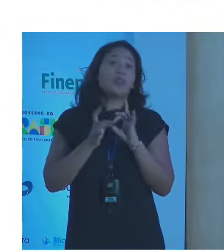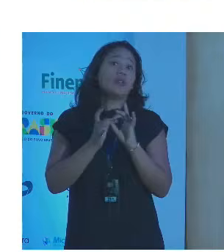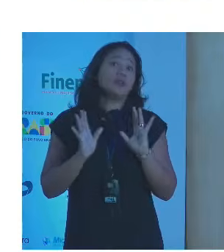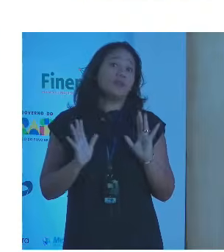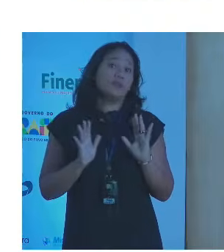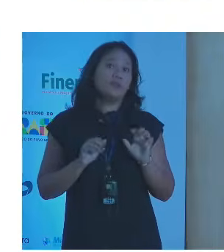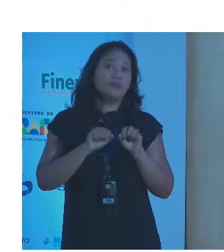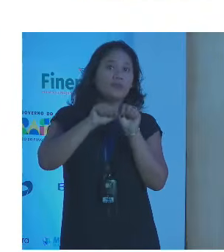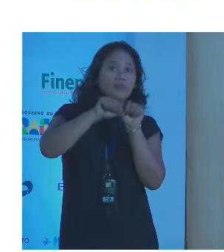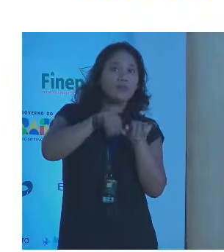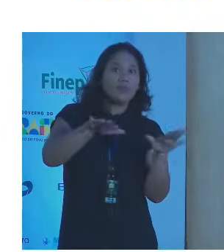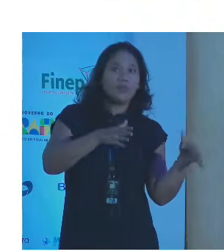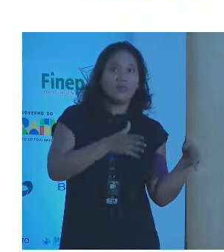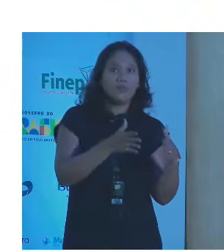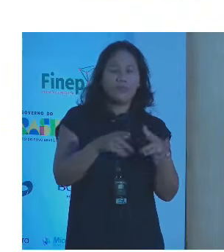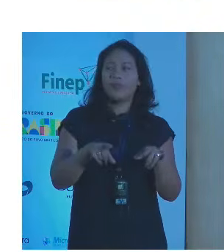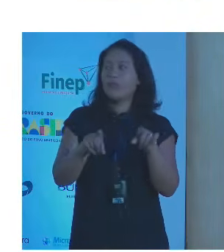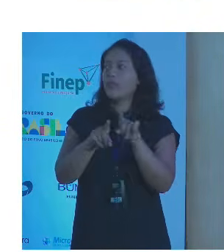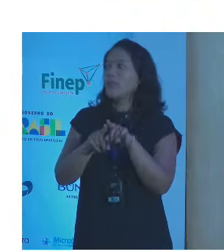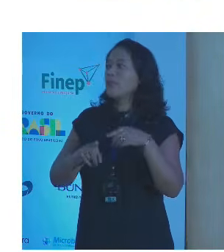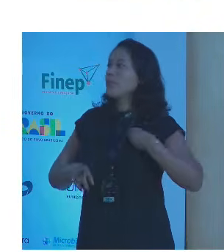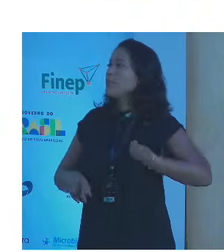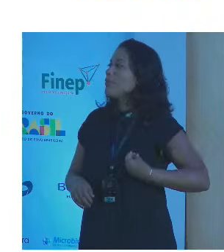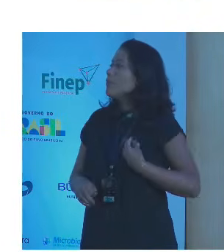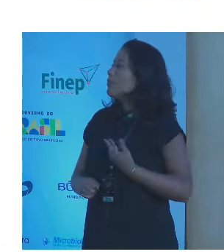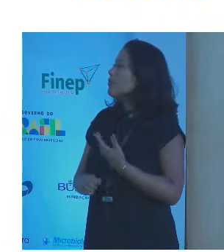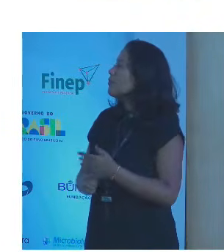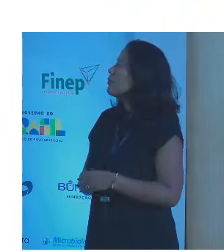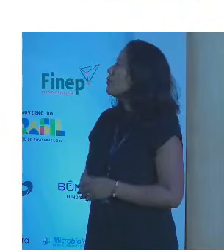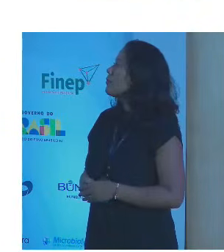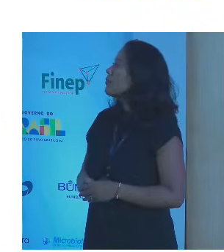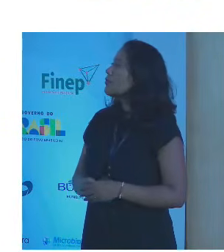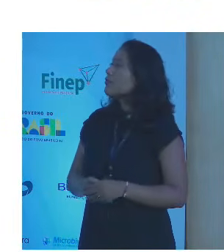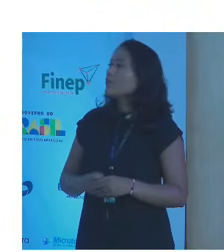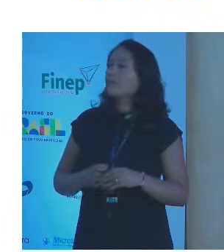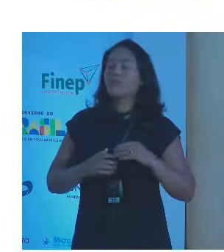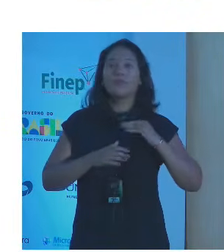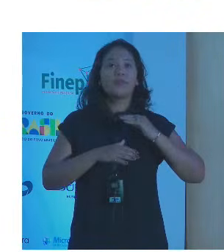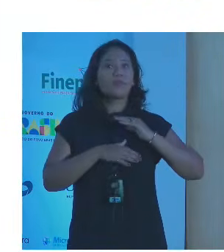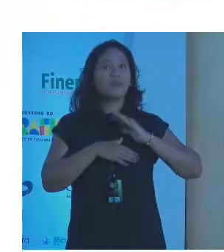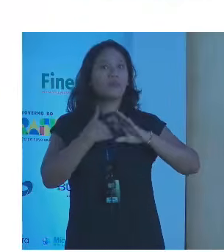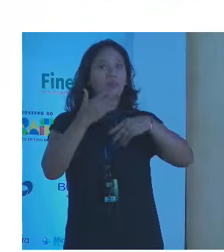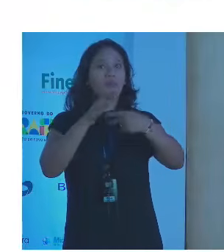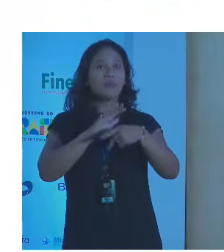pluma do Amazonas e o recife mesofótico que cresce...